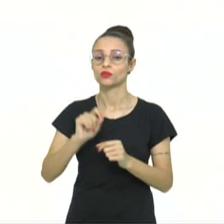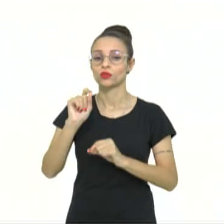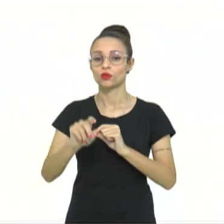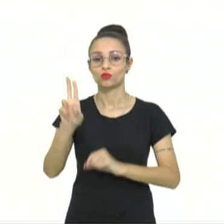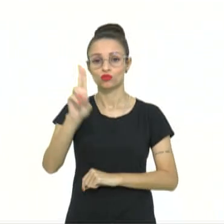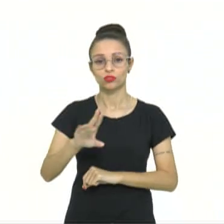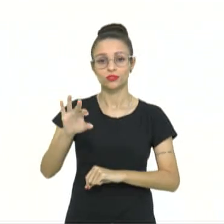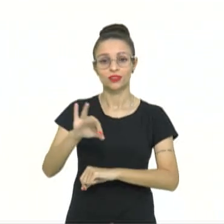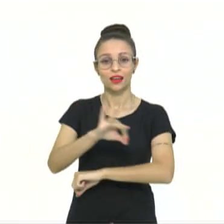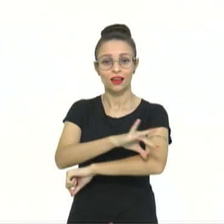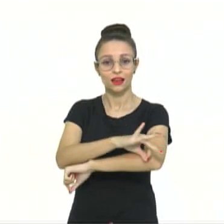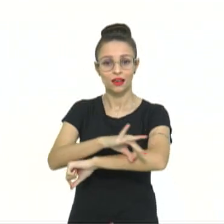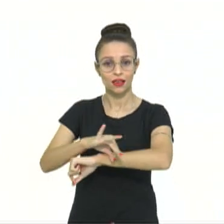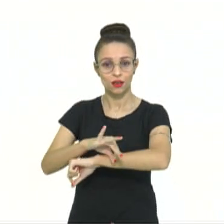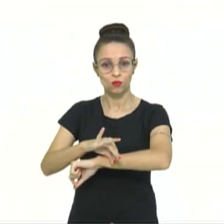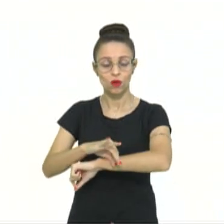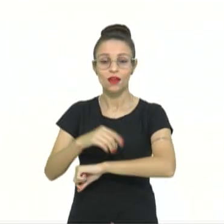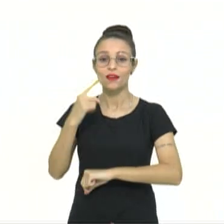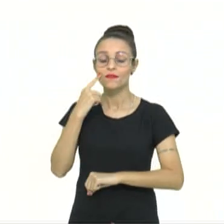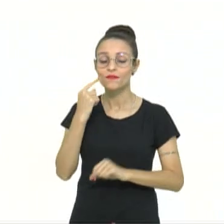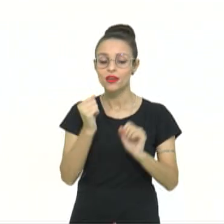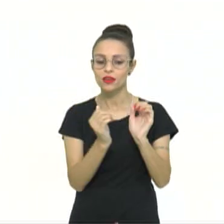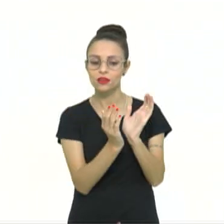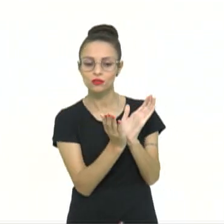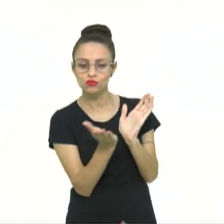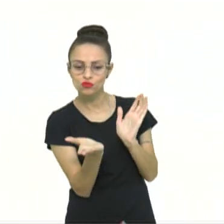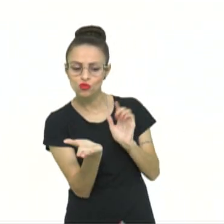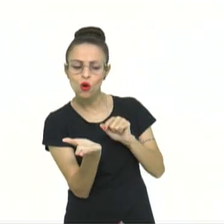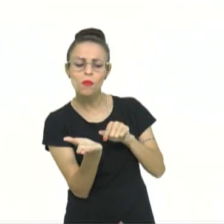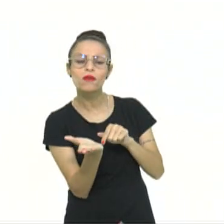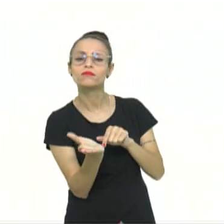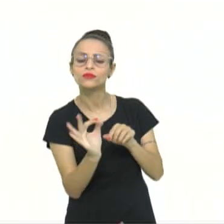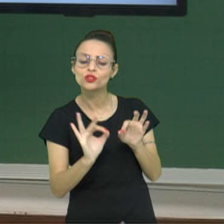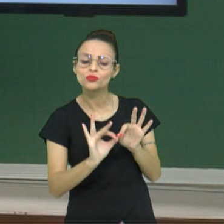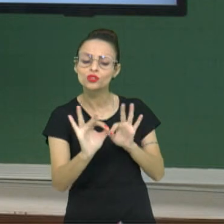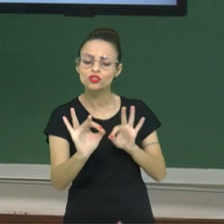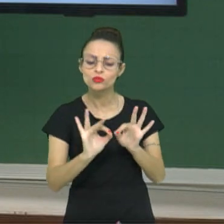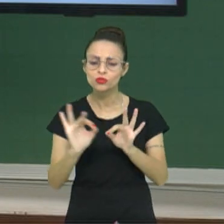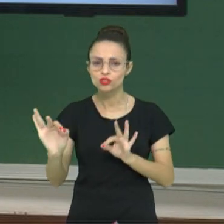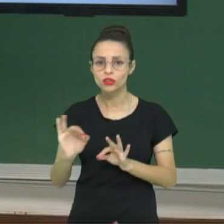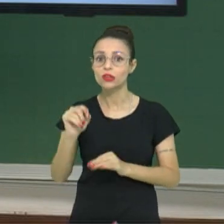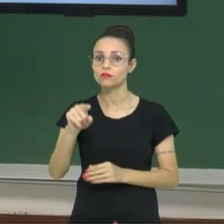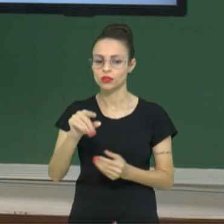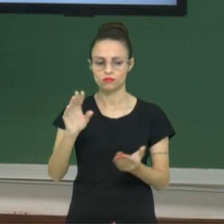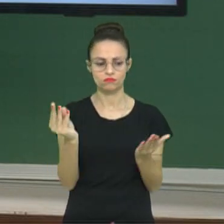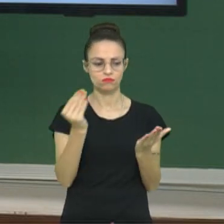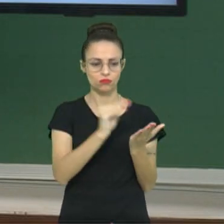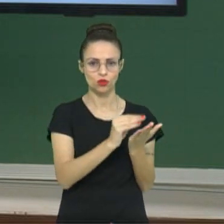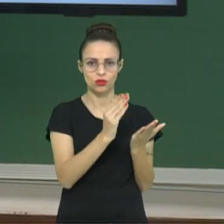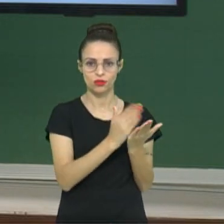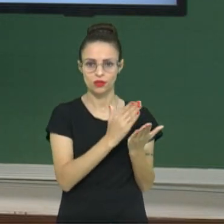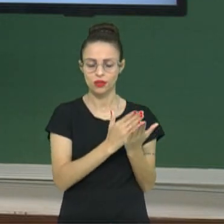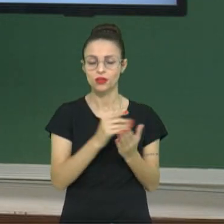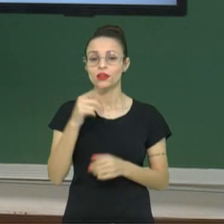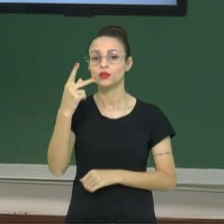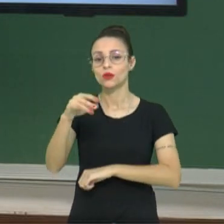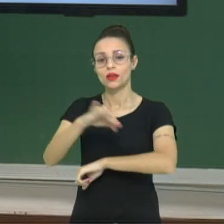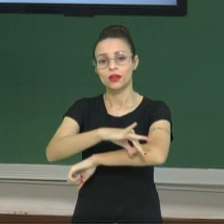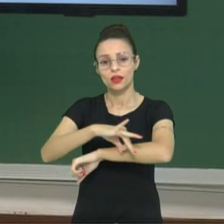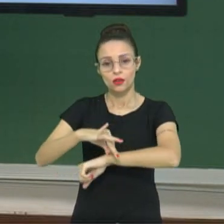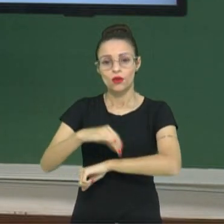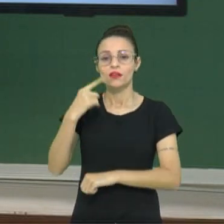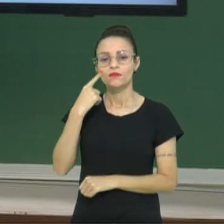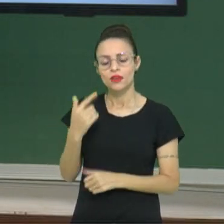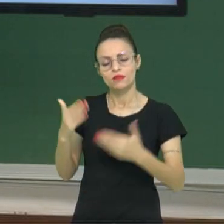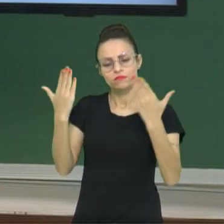régua para medir o comprimento de cada sombra e anotar no seu caderno. Então, você vai lá, né, pegar a sua reguinha